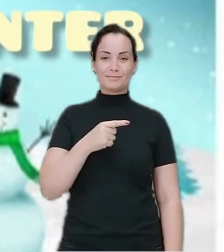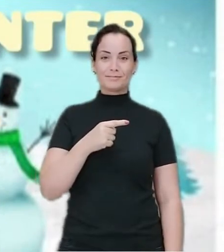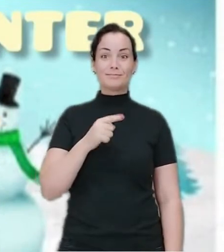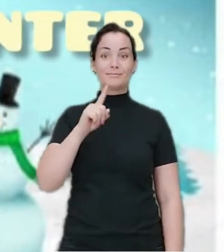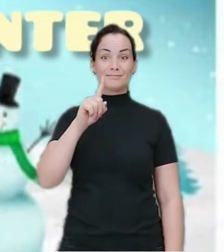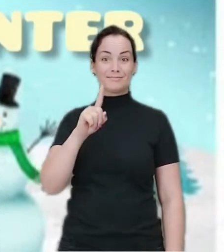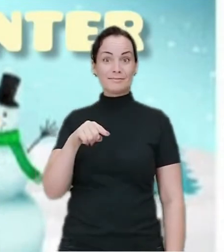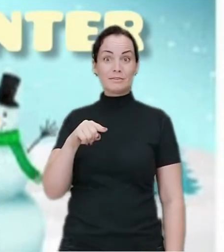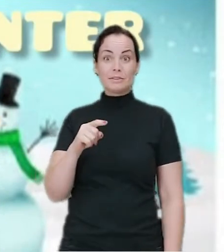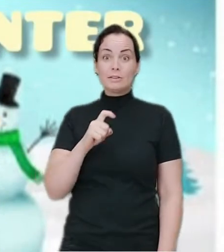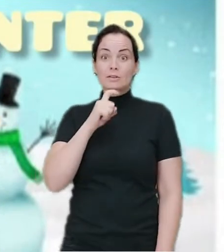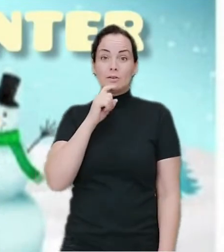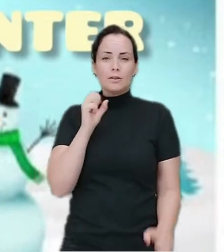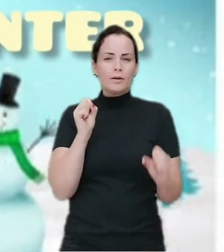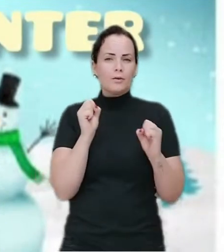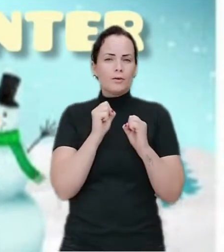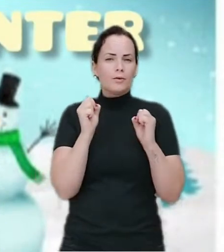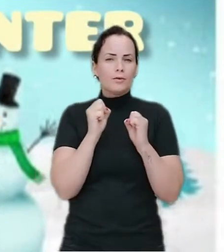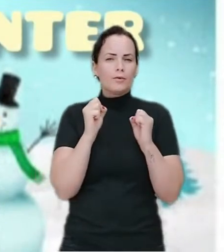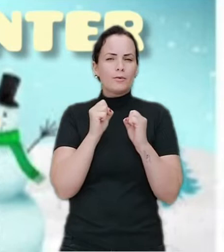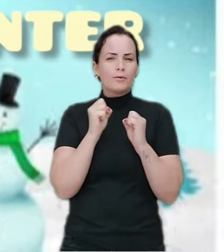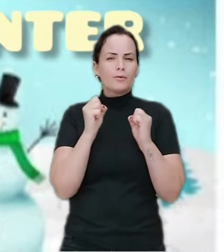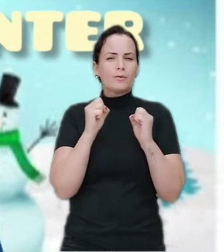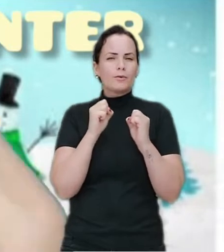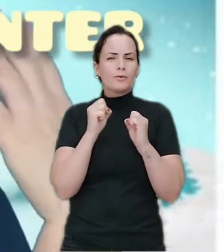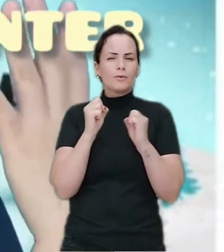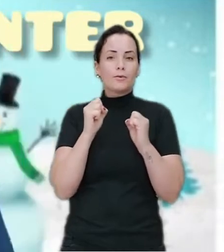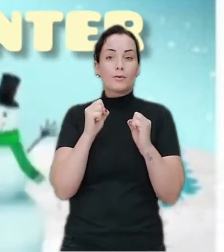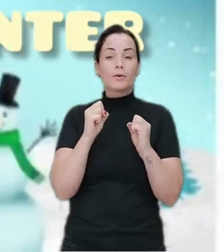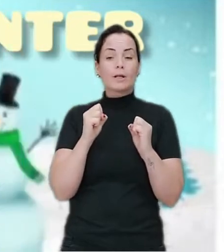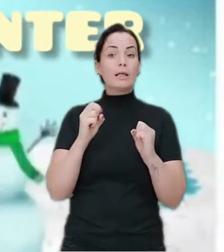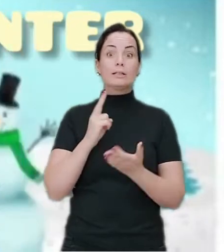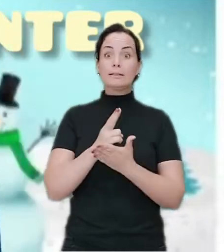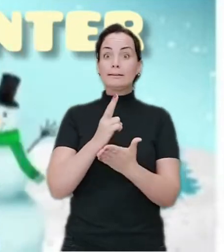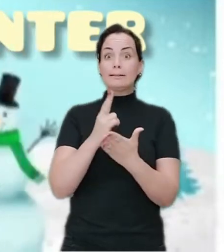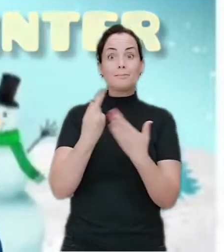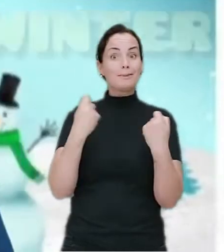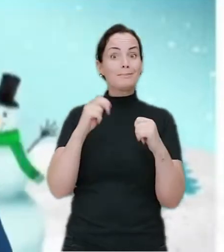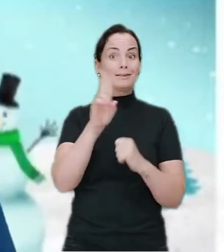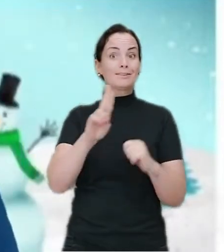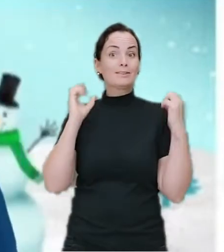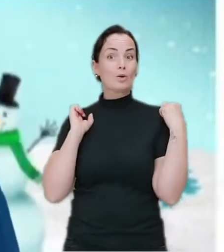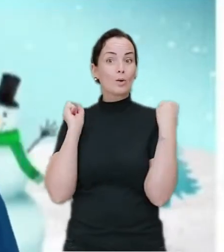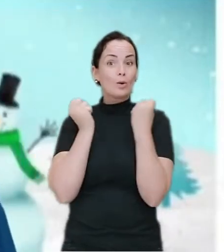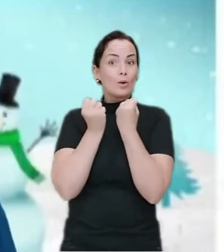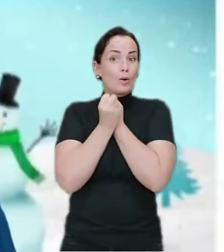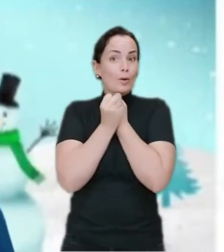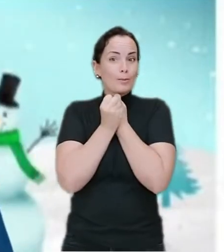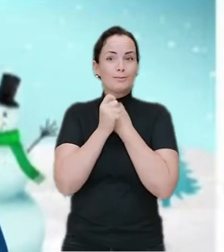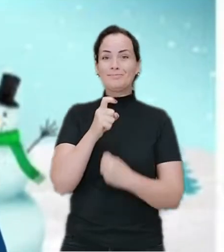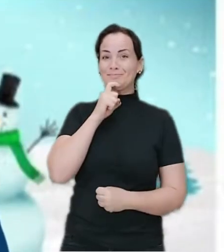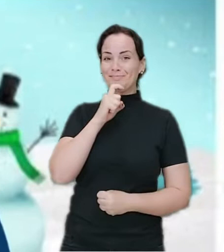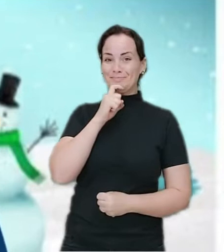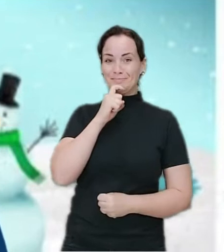estação mais fria do ano, aquela estação que a gente está sempre agasalhado, ok? Essas são